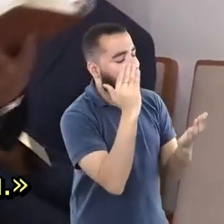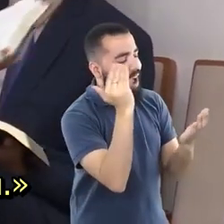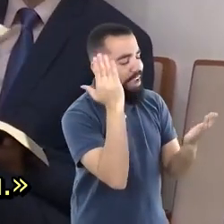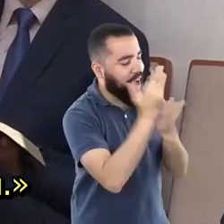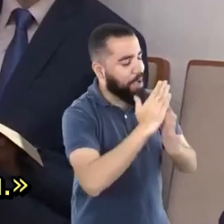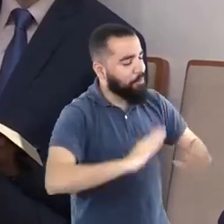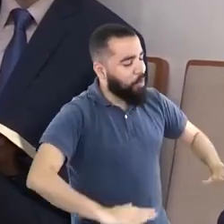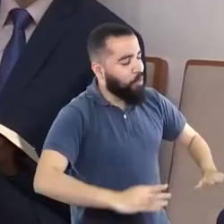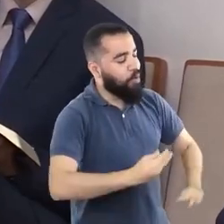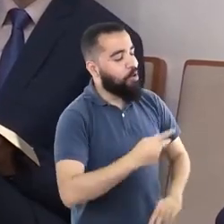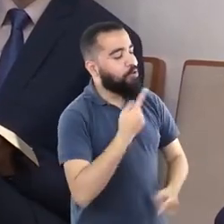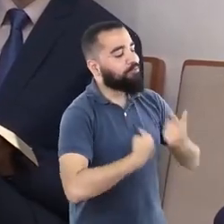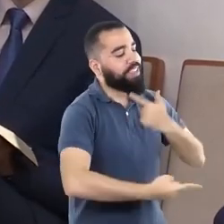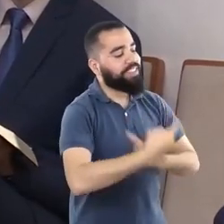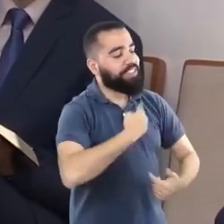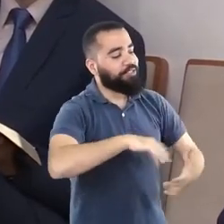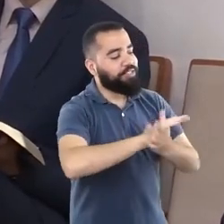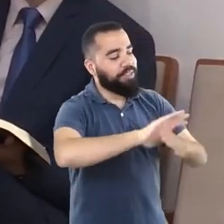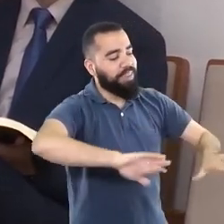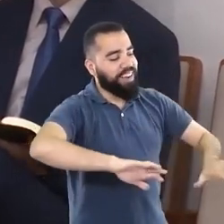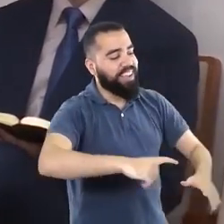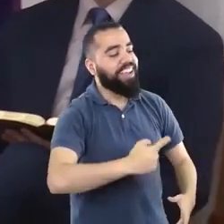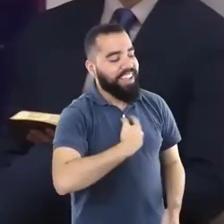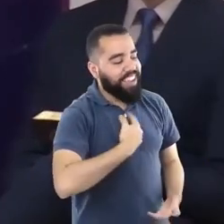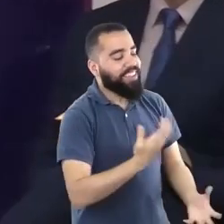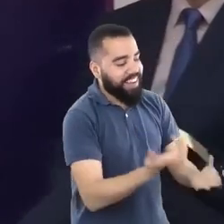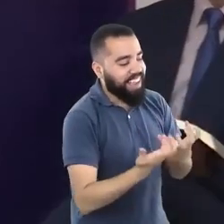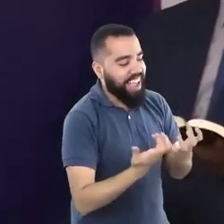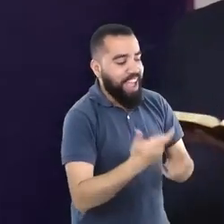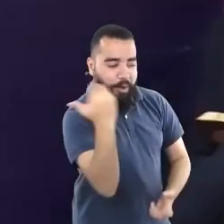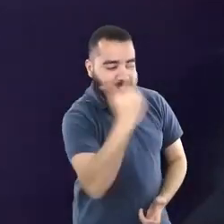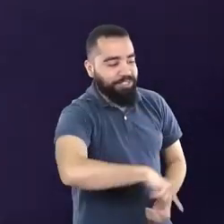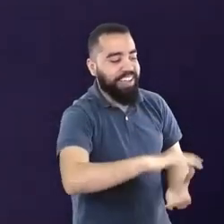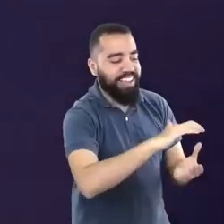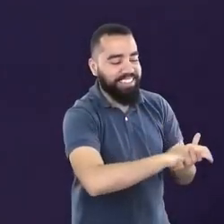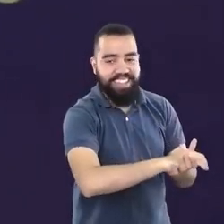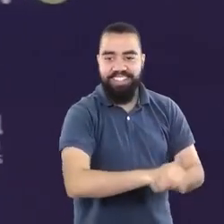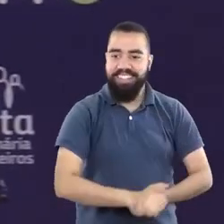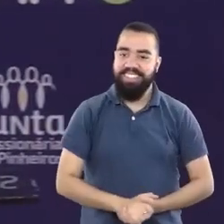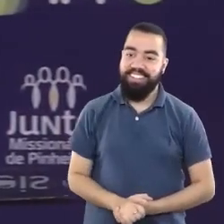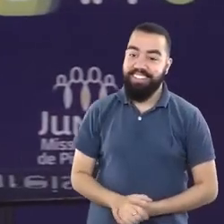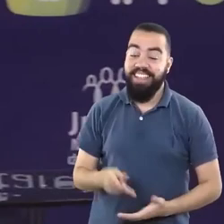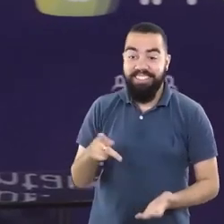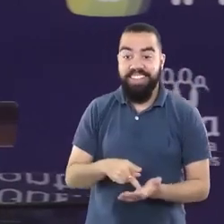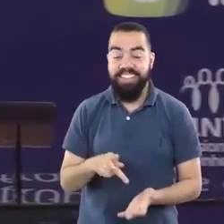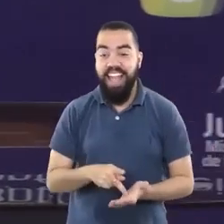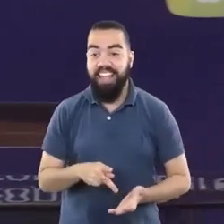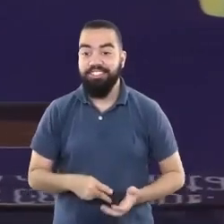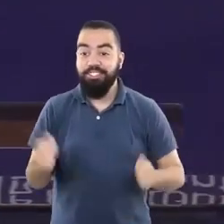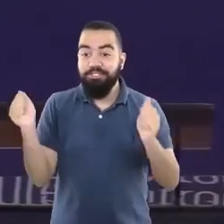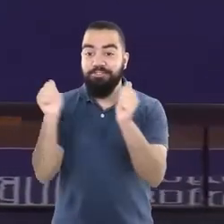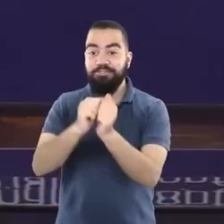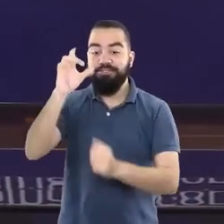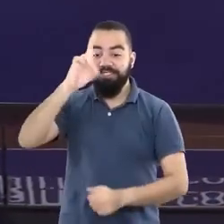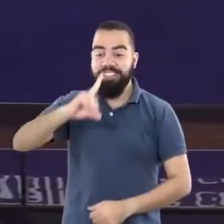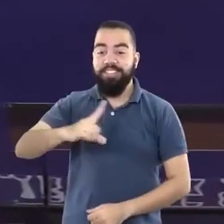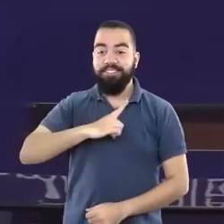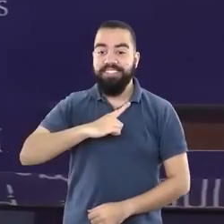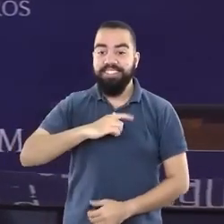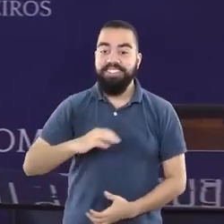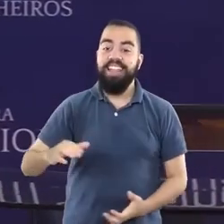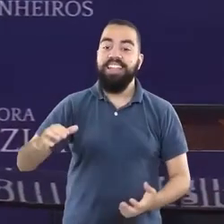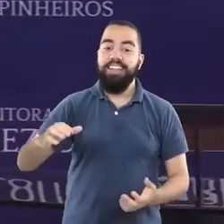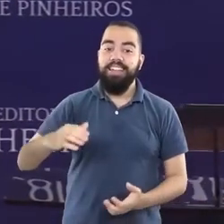na minha vida. Eu quero dizer para você que com Deus tem recomeço, com Deus tem restauração. Não joga a toalha,